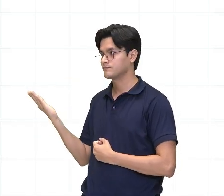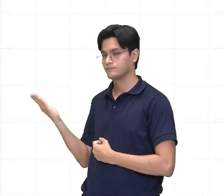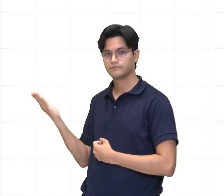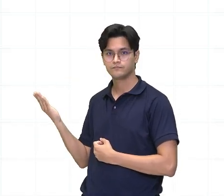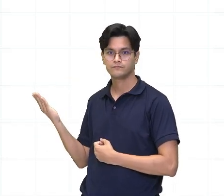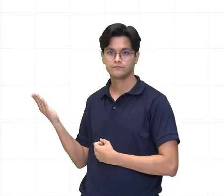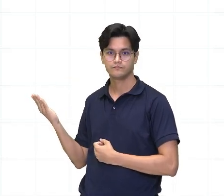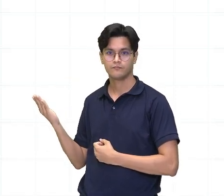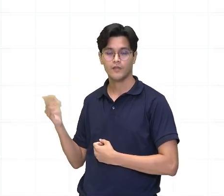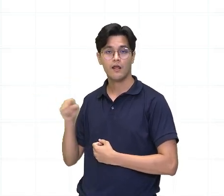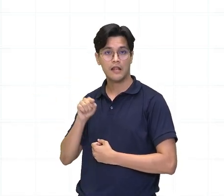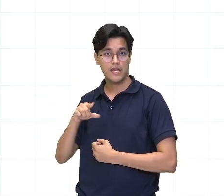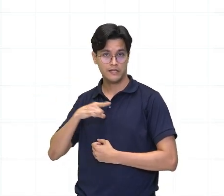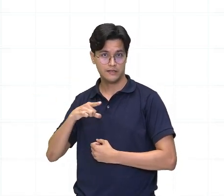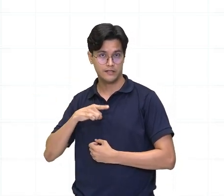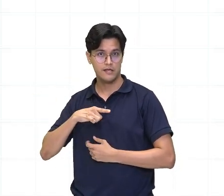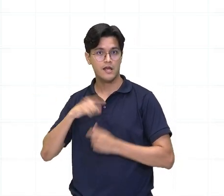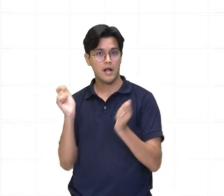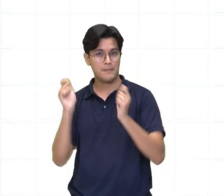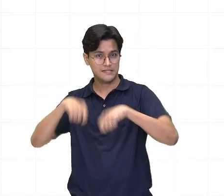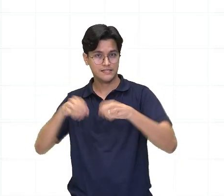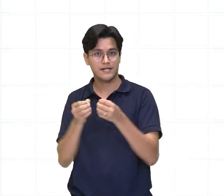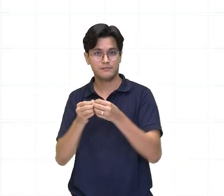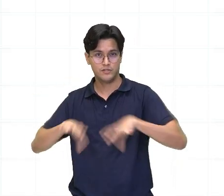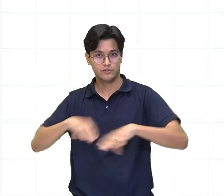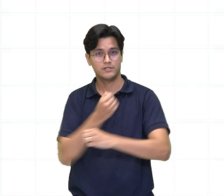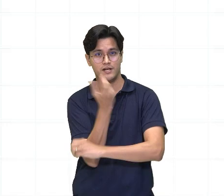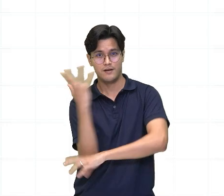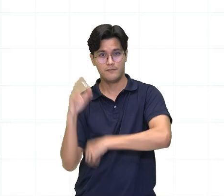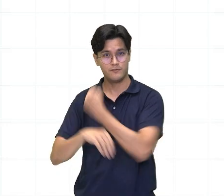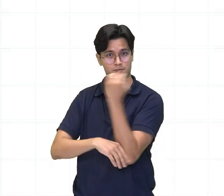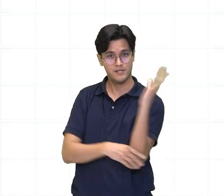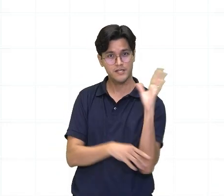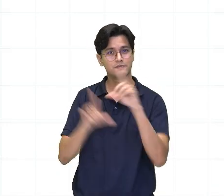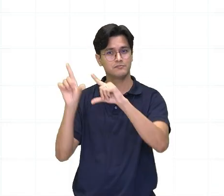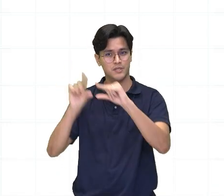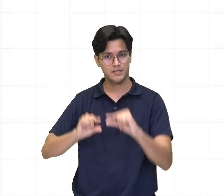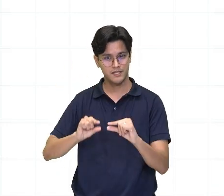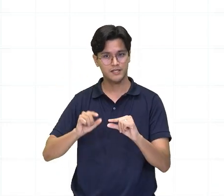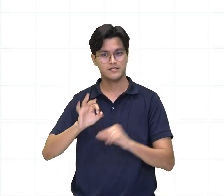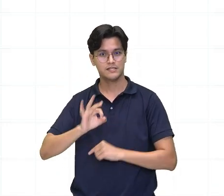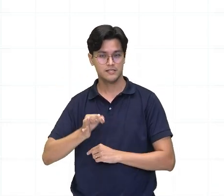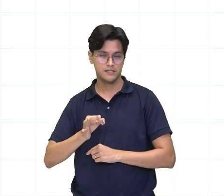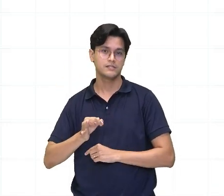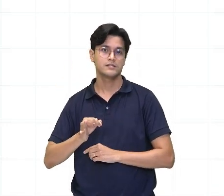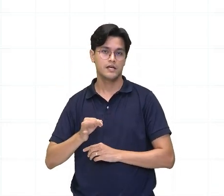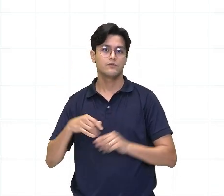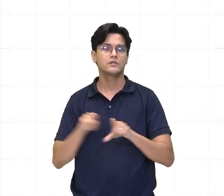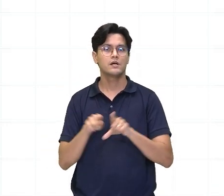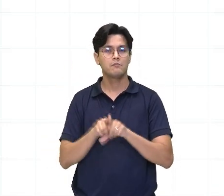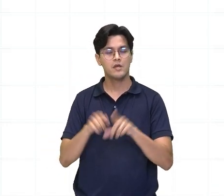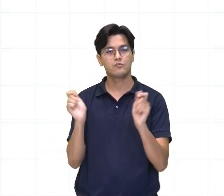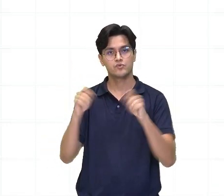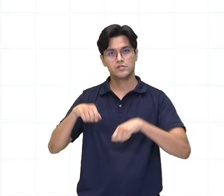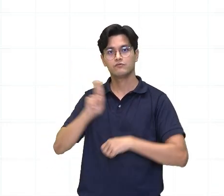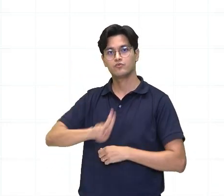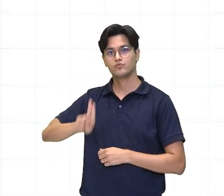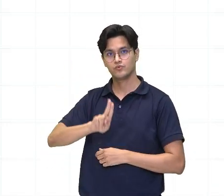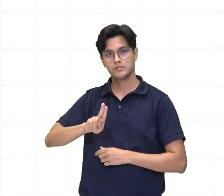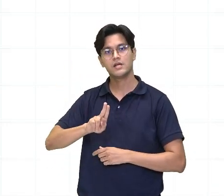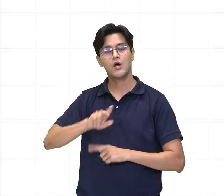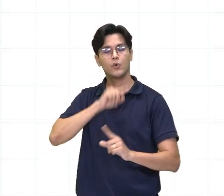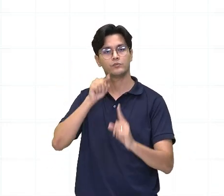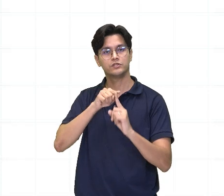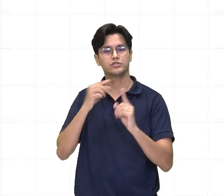poluentes, né, no seu uso, como também na produção de energia elétrica, certo?